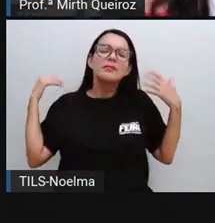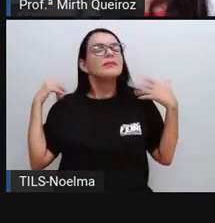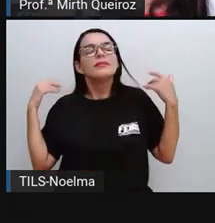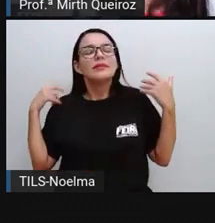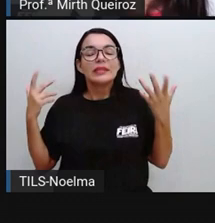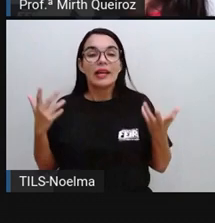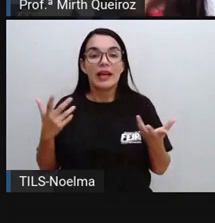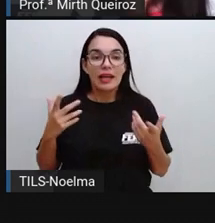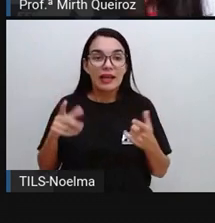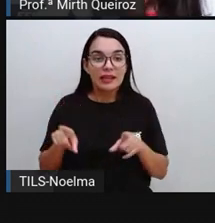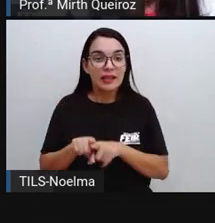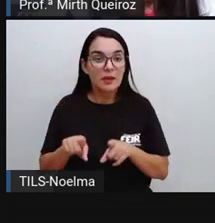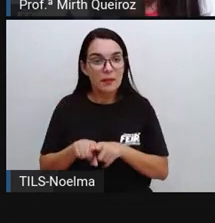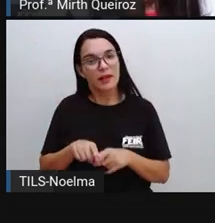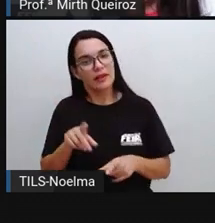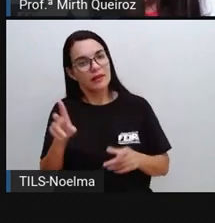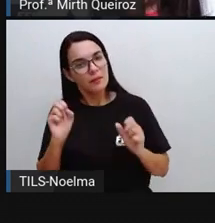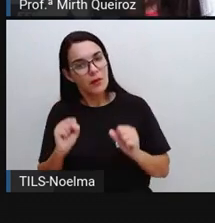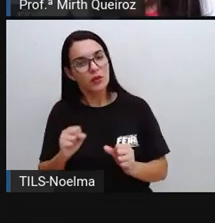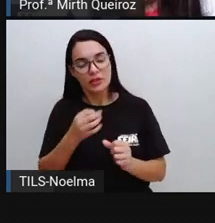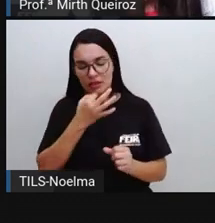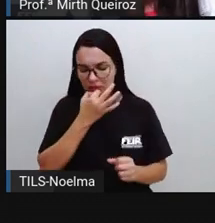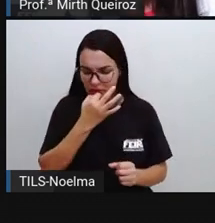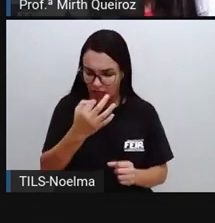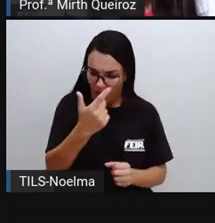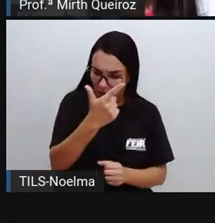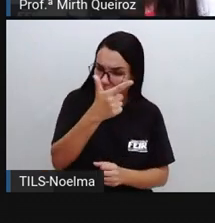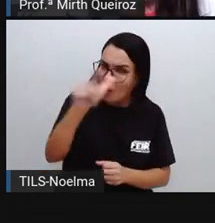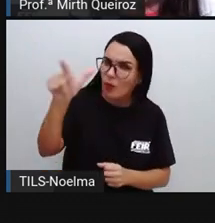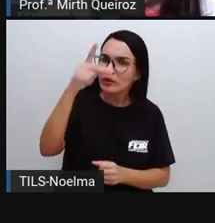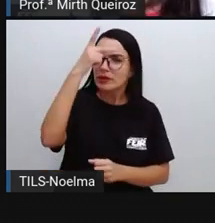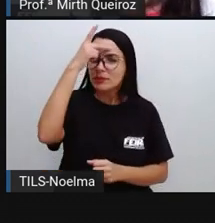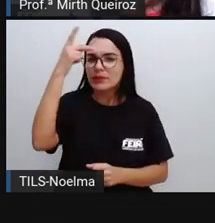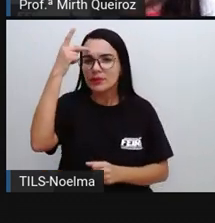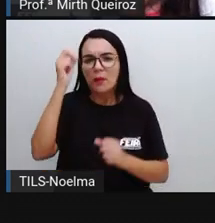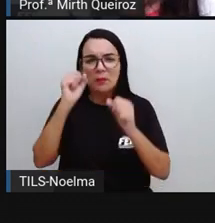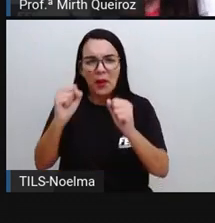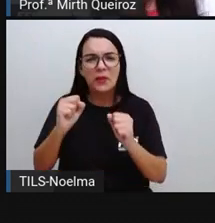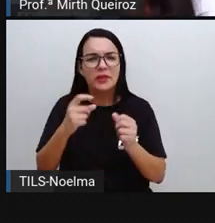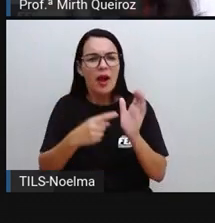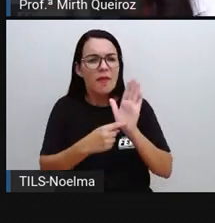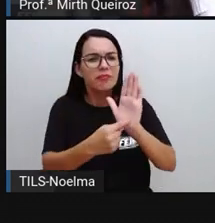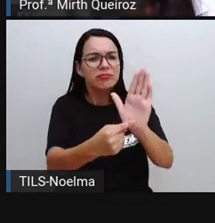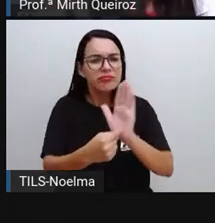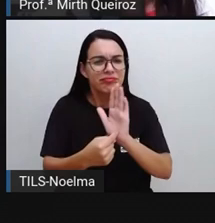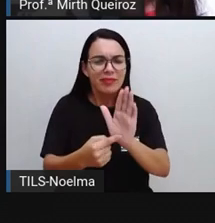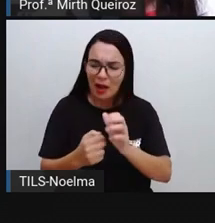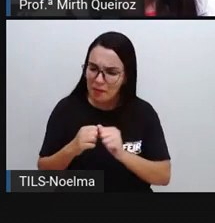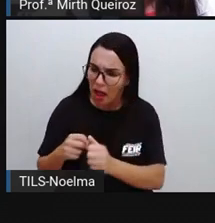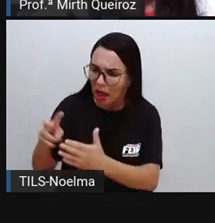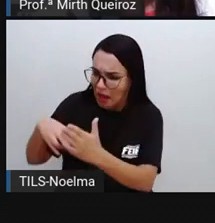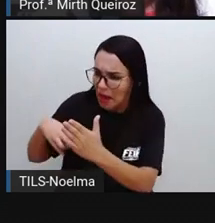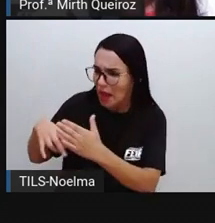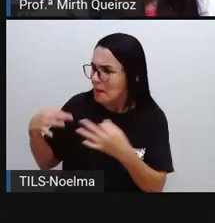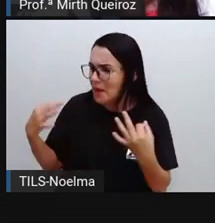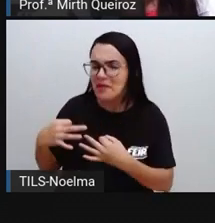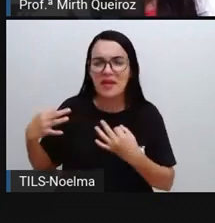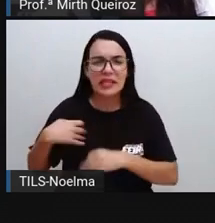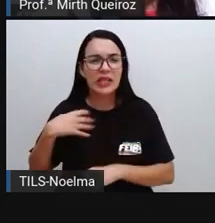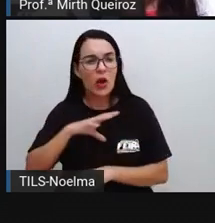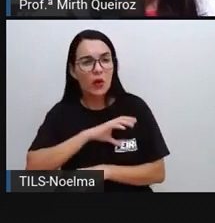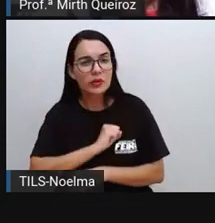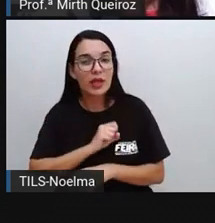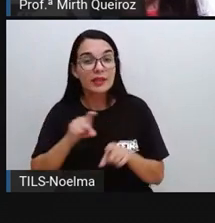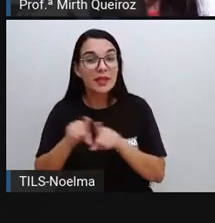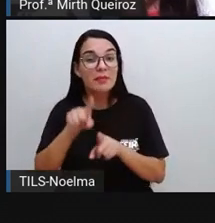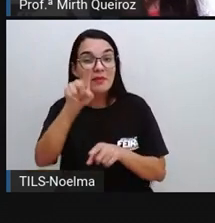E depois façam a indicação literária desse livro que vocês fizeram a leitura aí, certo? Vocês podem